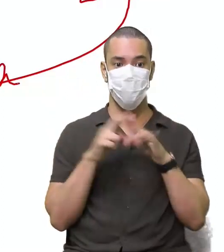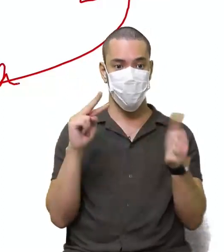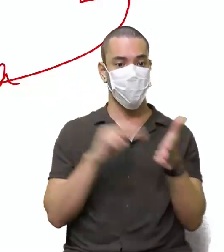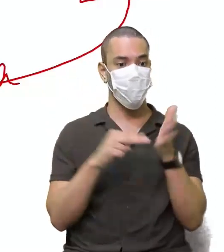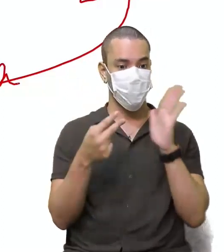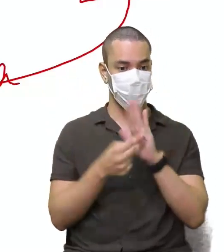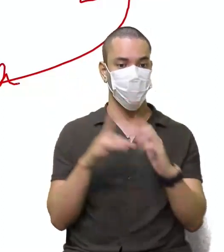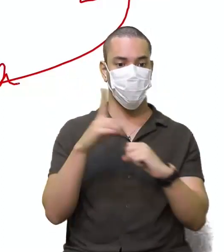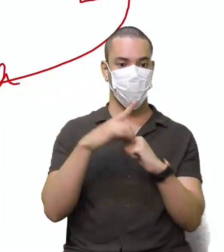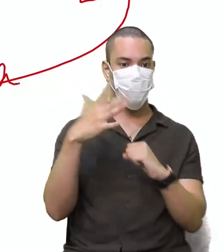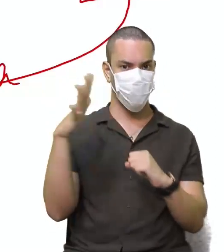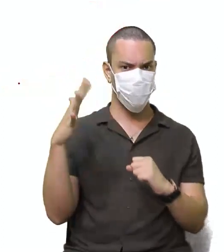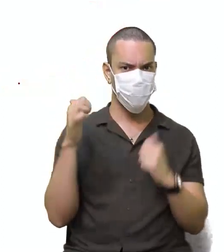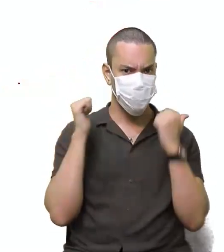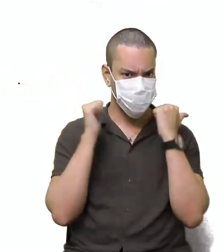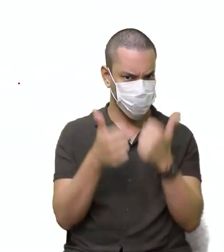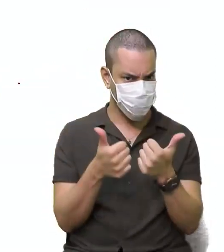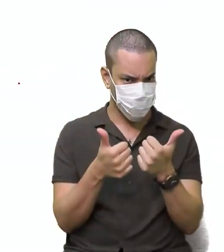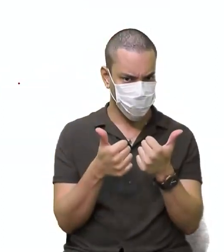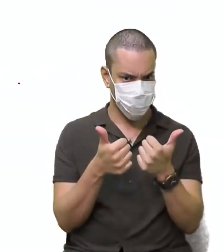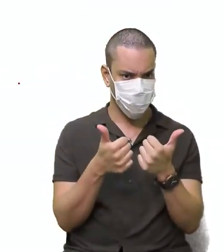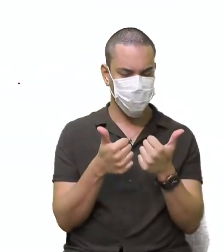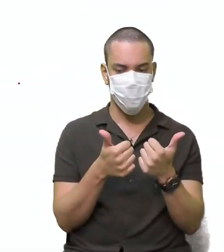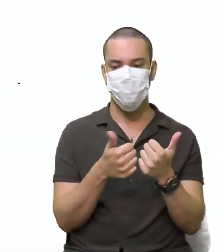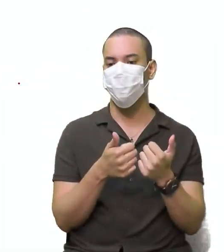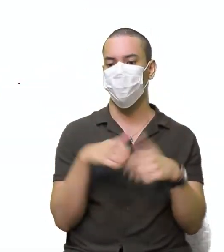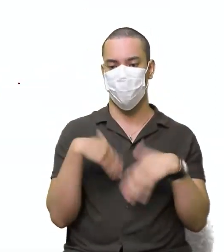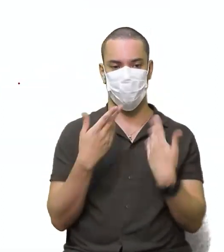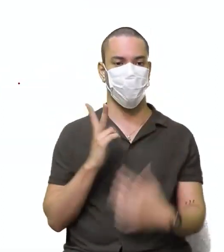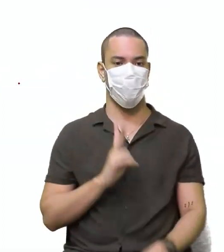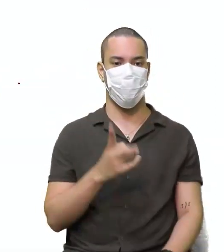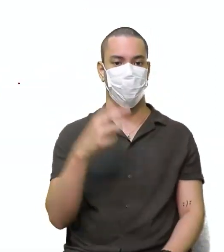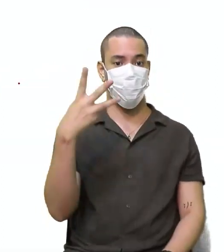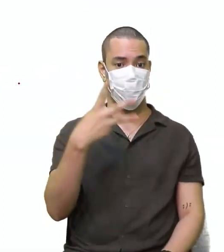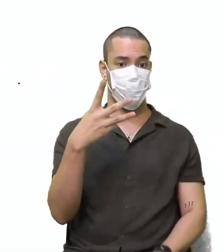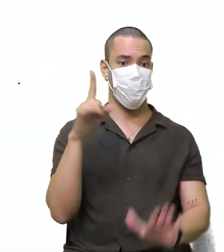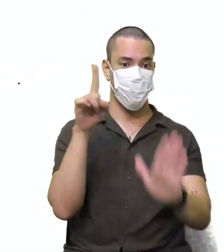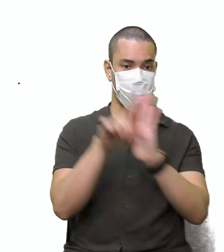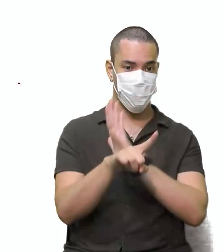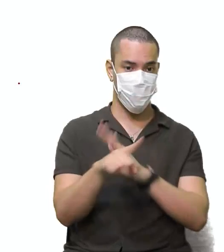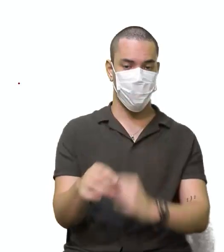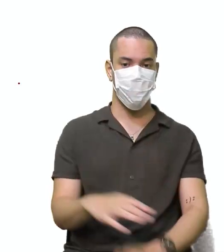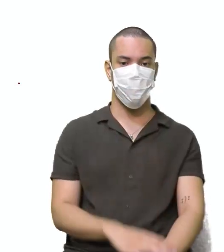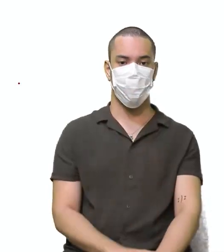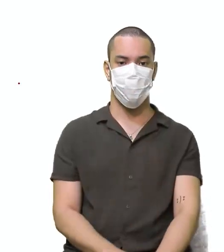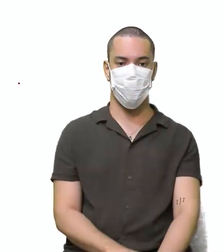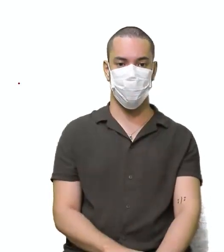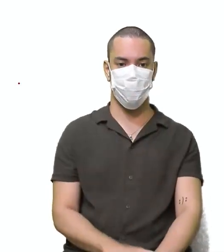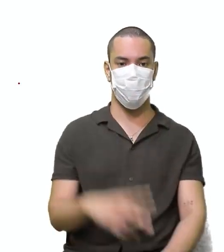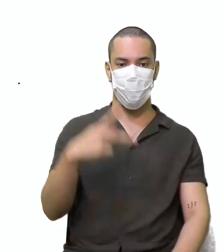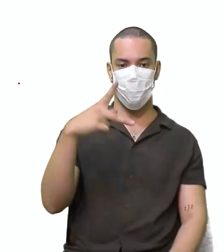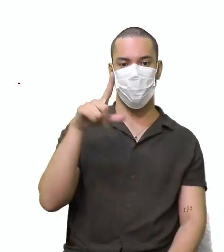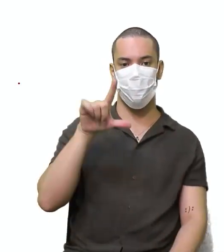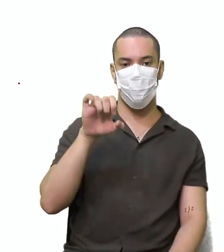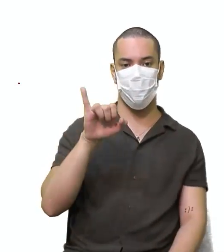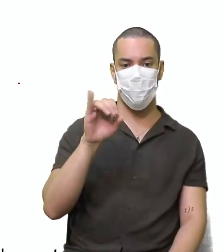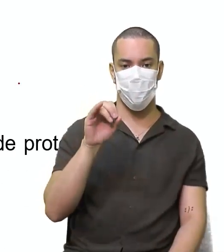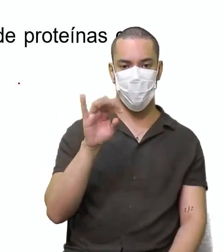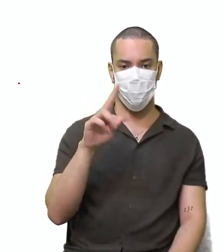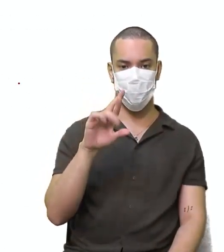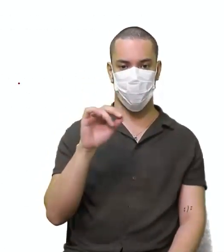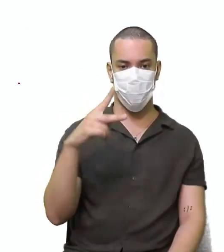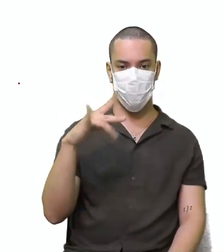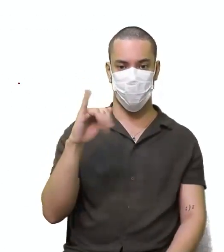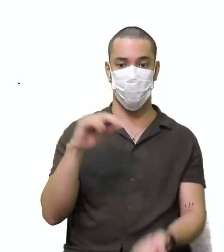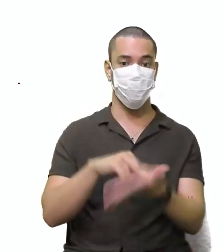dourado. Tranquilo, né, galera? Vamos lá para a terceira questão. A pleiotropia pode ser definida como